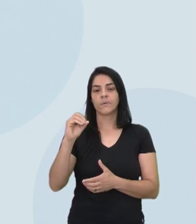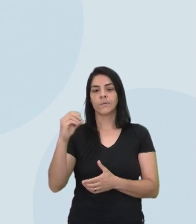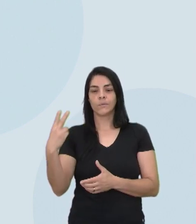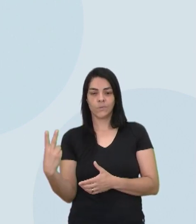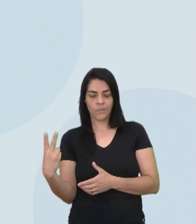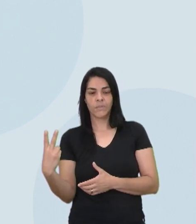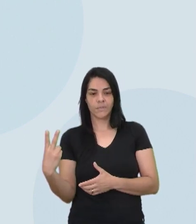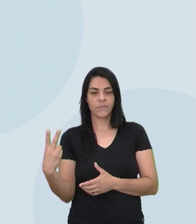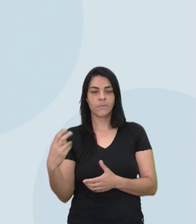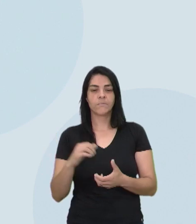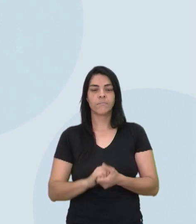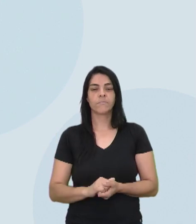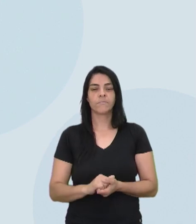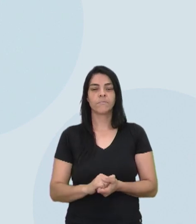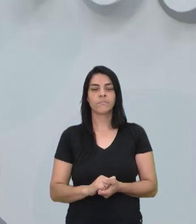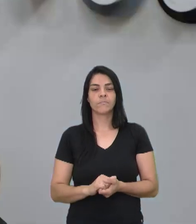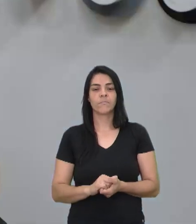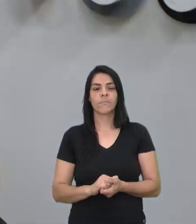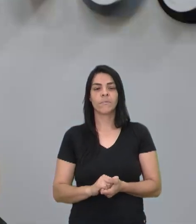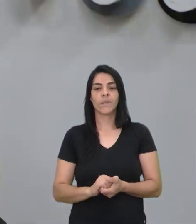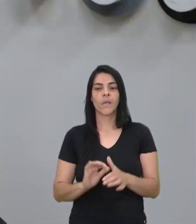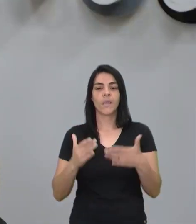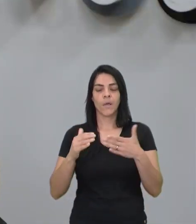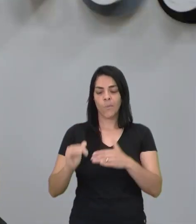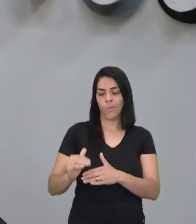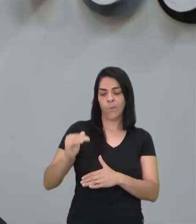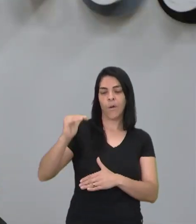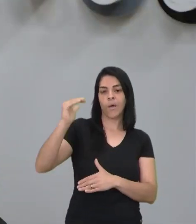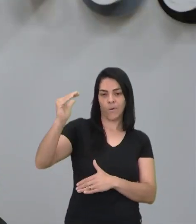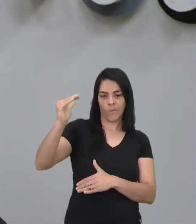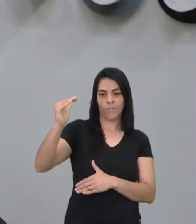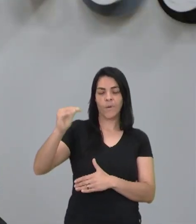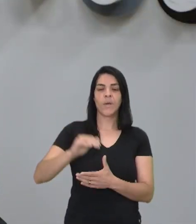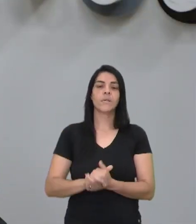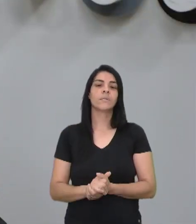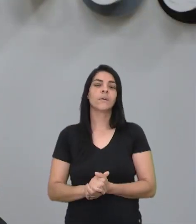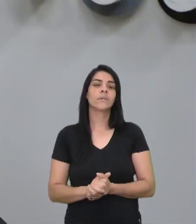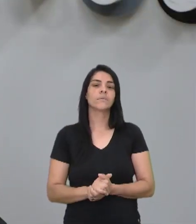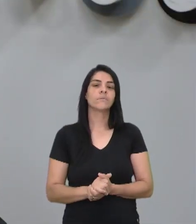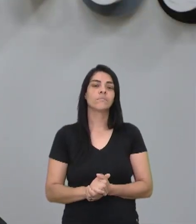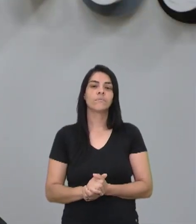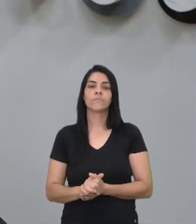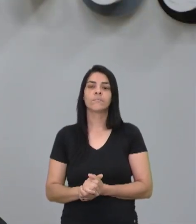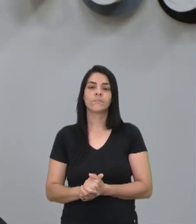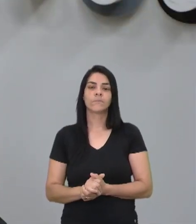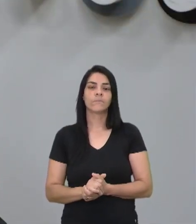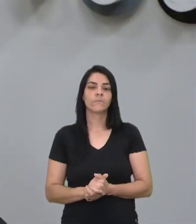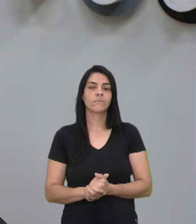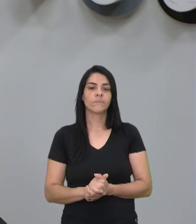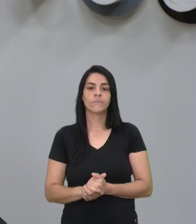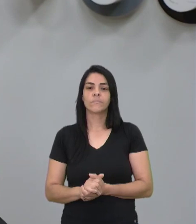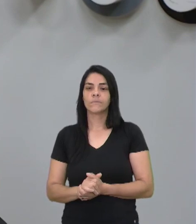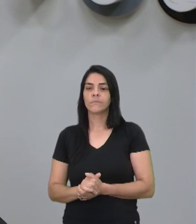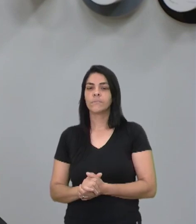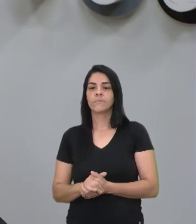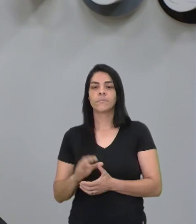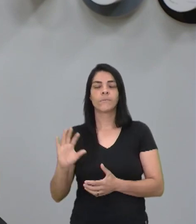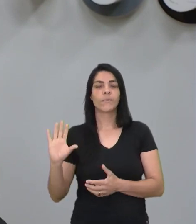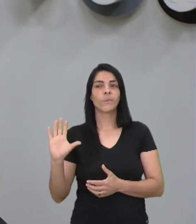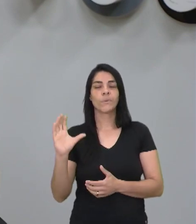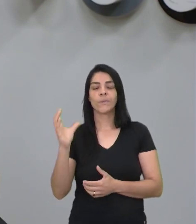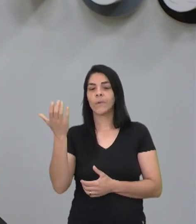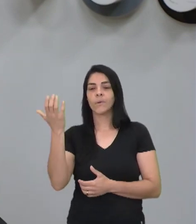atmosfera. E isso aumenta, né, faz com que intensifique, por exemplo, os efeitos